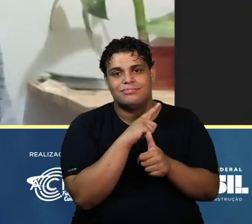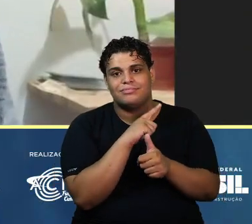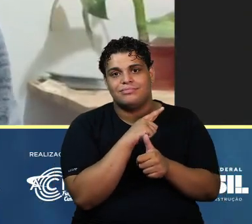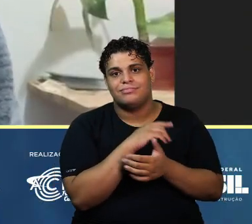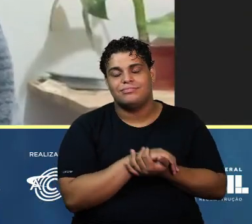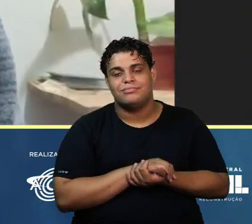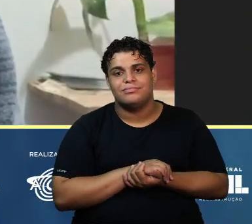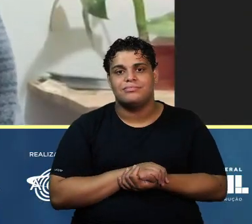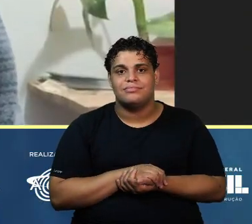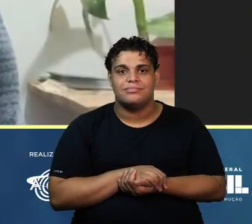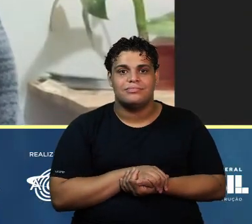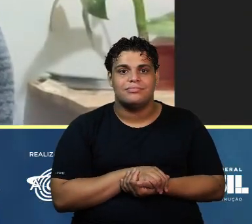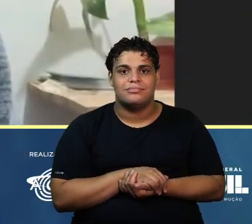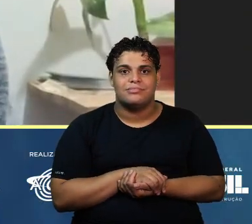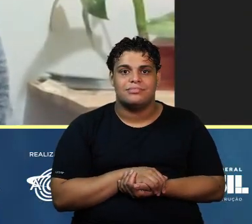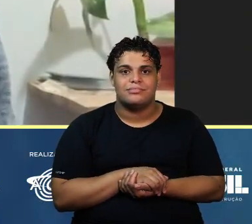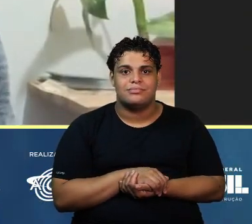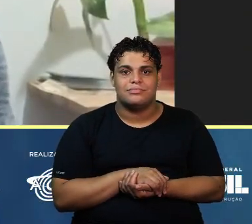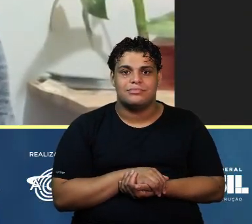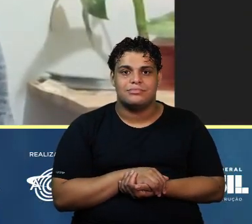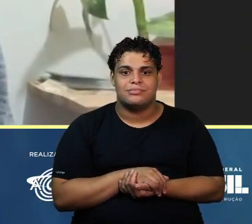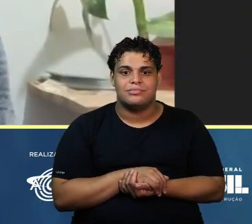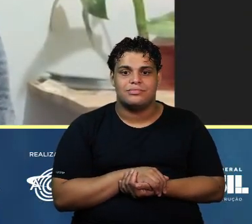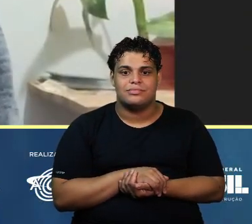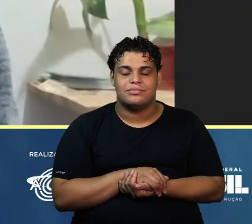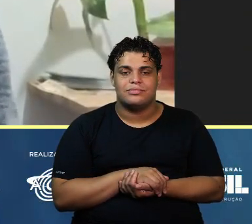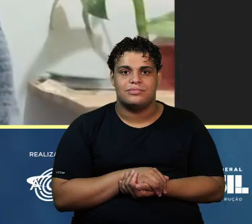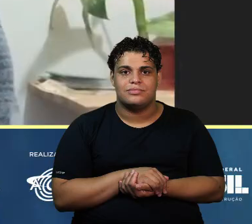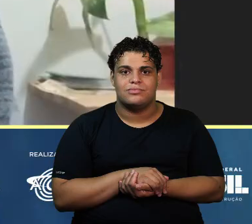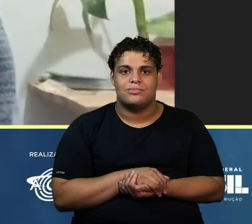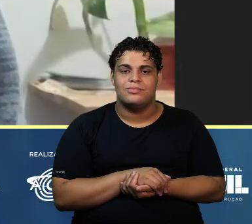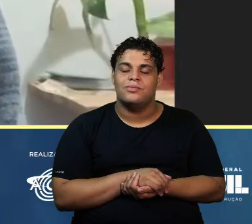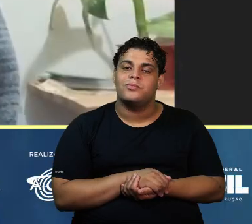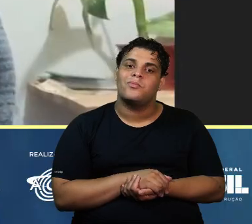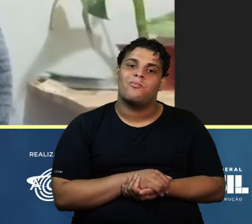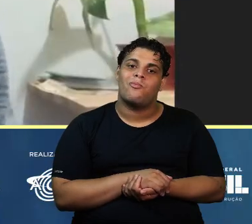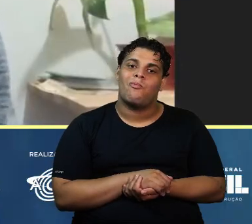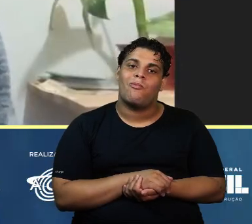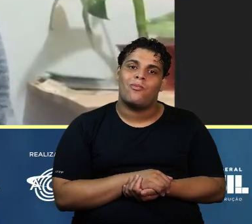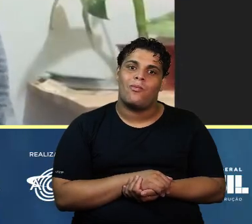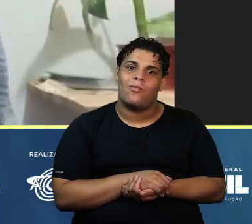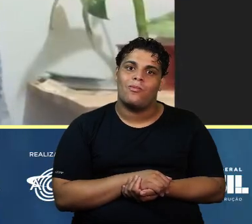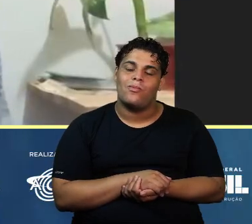região, são alguns, né? Não é só esse, mas um deles é